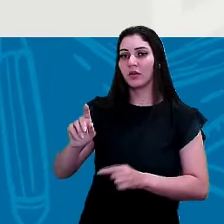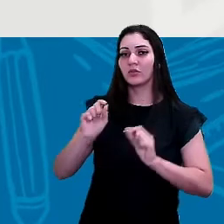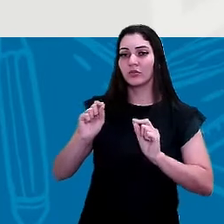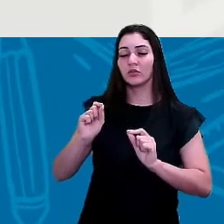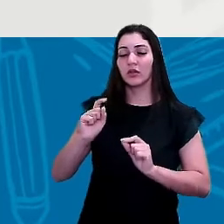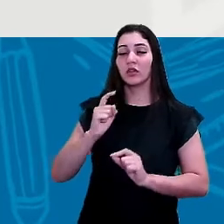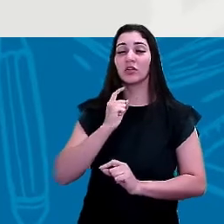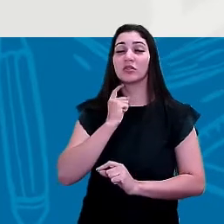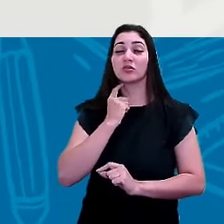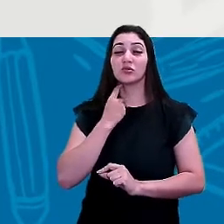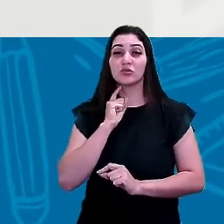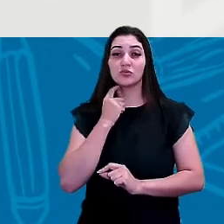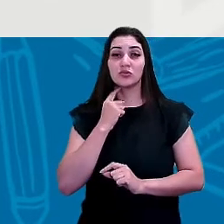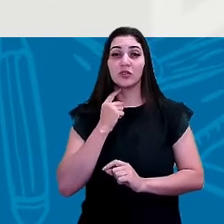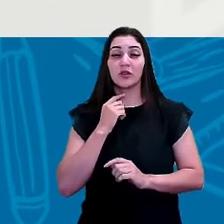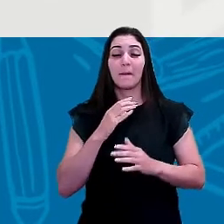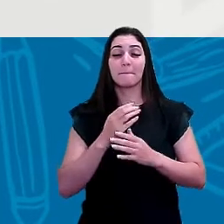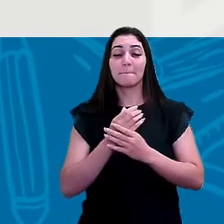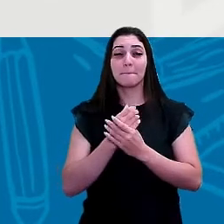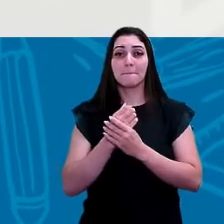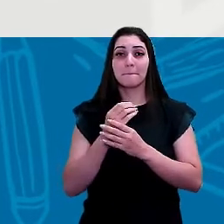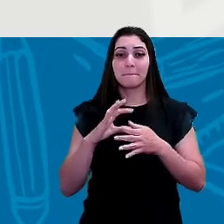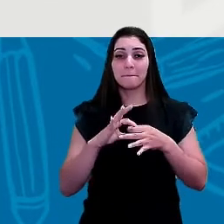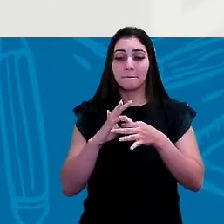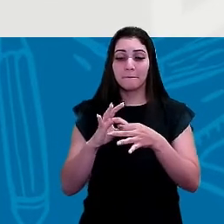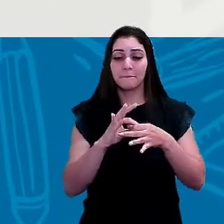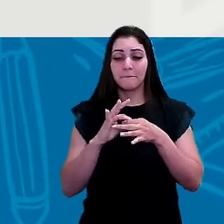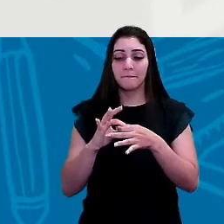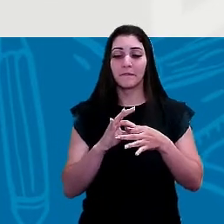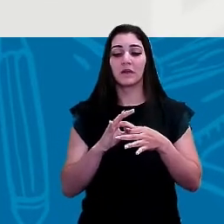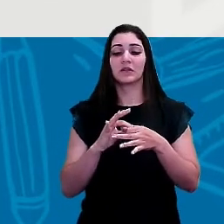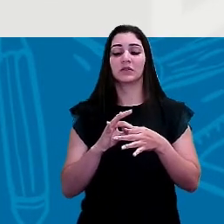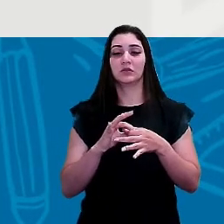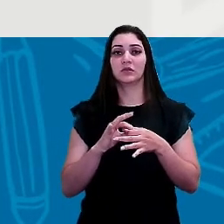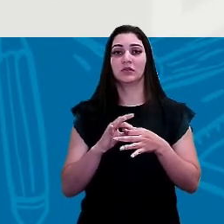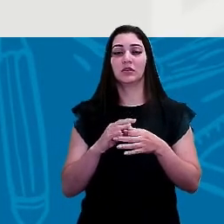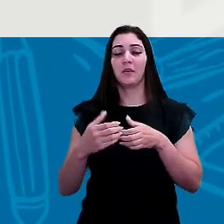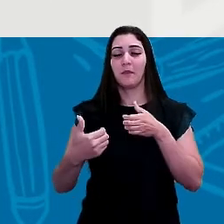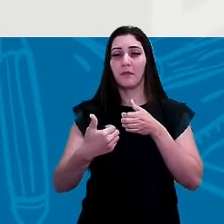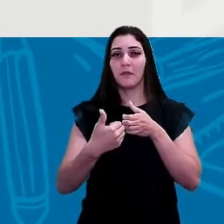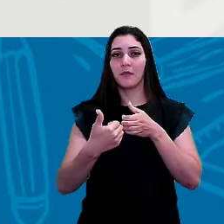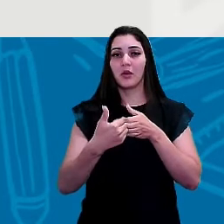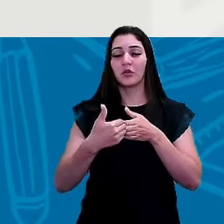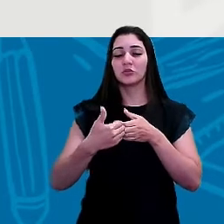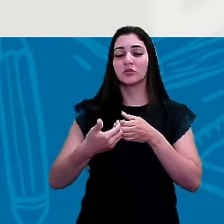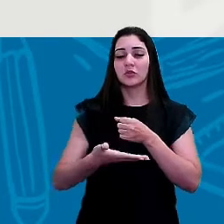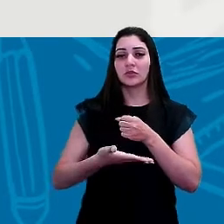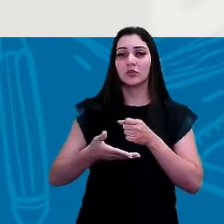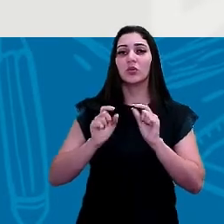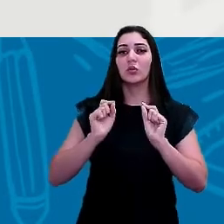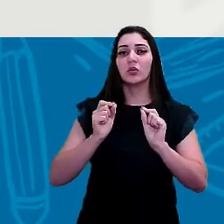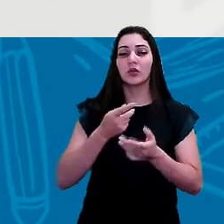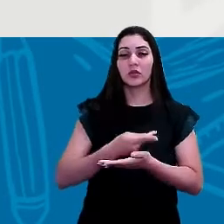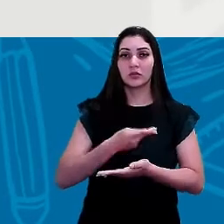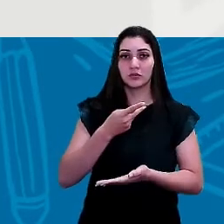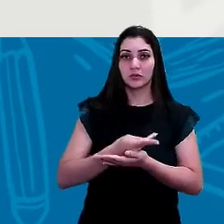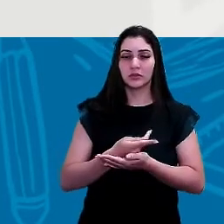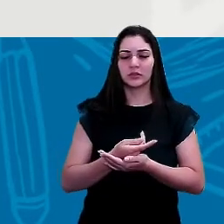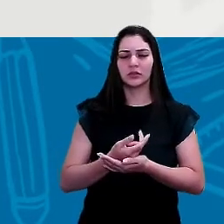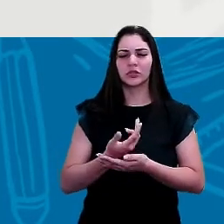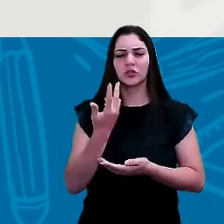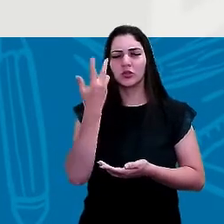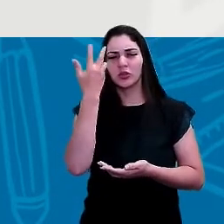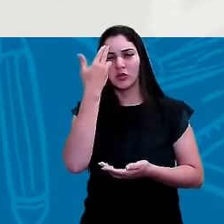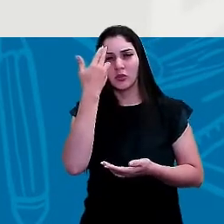poluição presa junto à atmosfera próximo à superfície. E o que acontece é que no fluxo normal, o